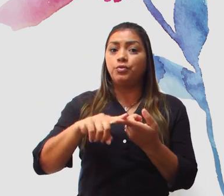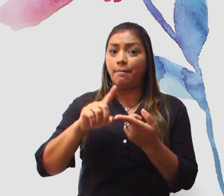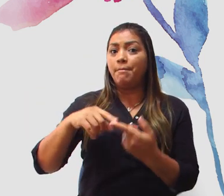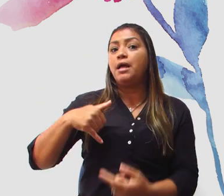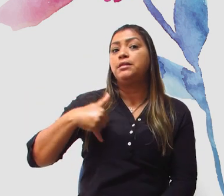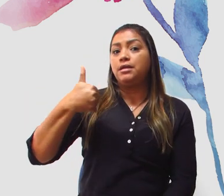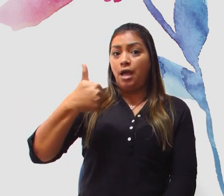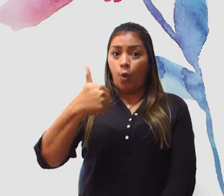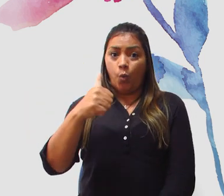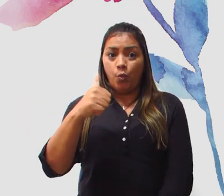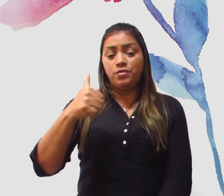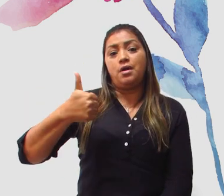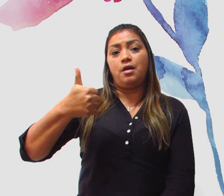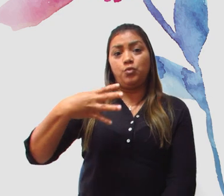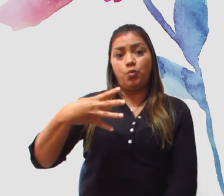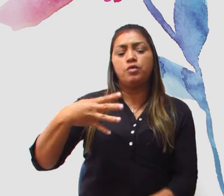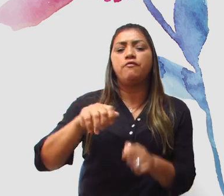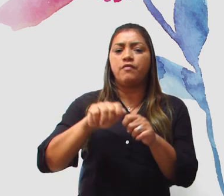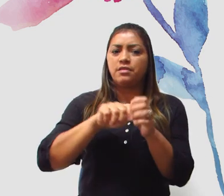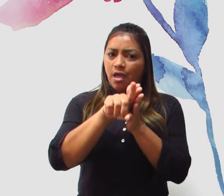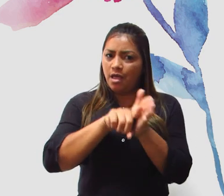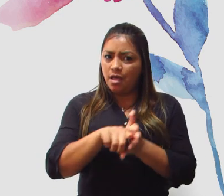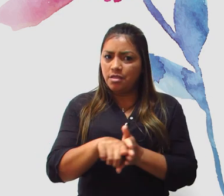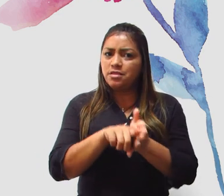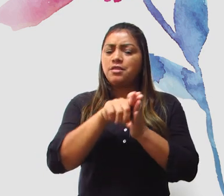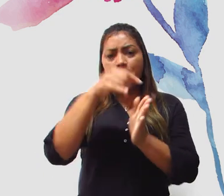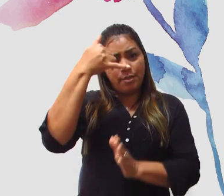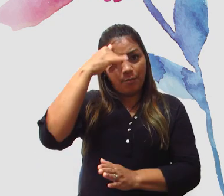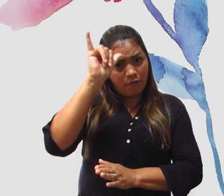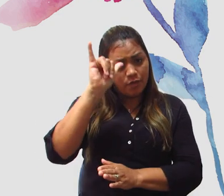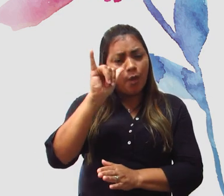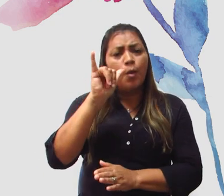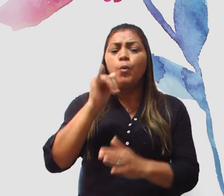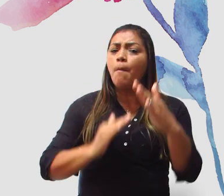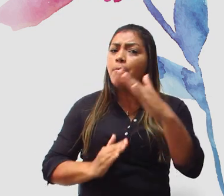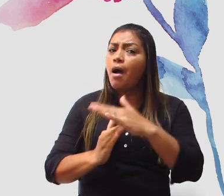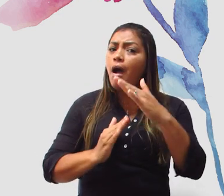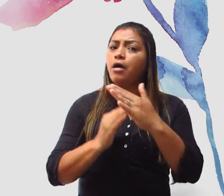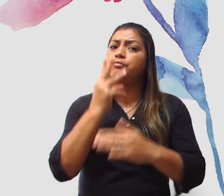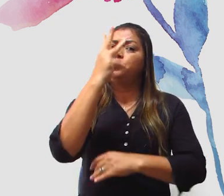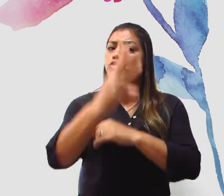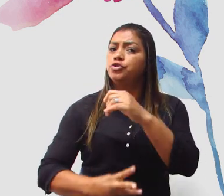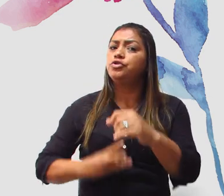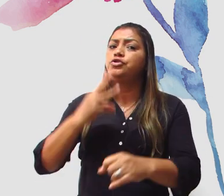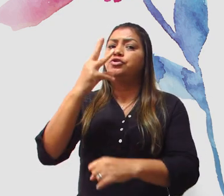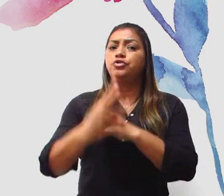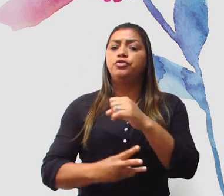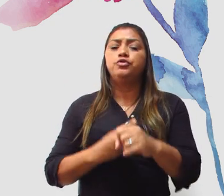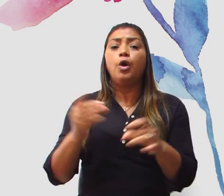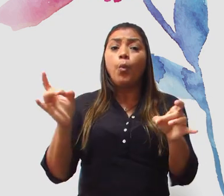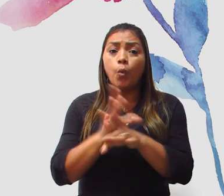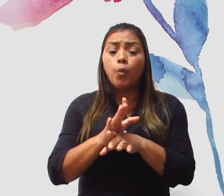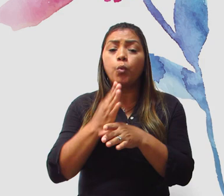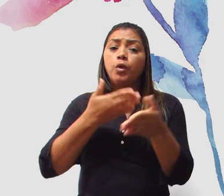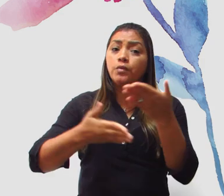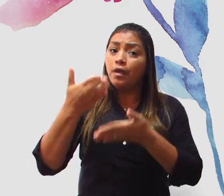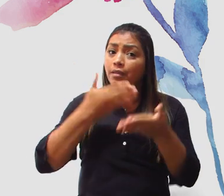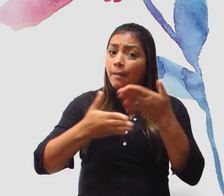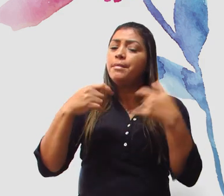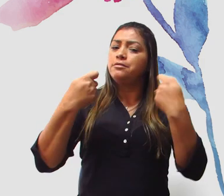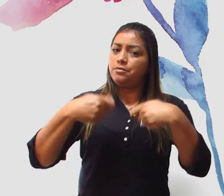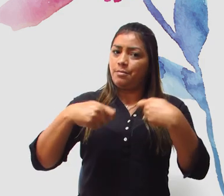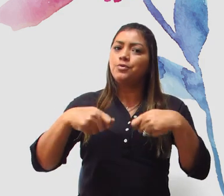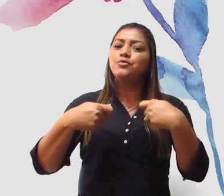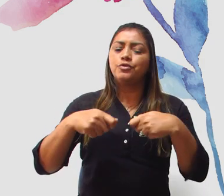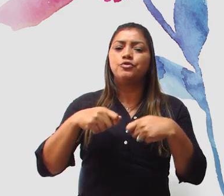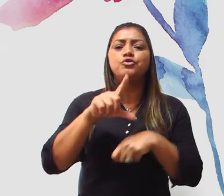11 a 14 anos, realizar seu exame de prevenção no máximo de 3 em 3 anos e concluir o tratamento quando este